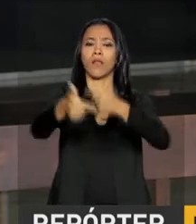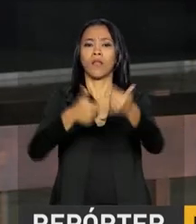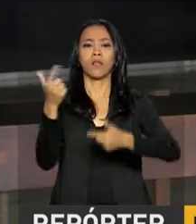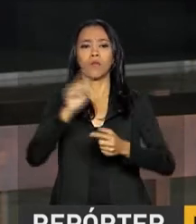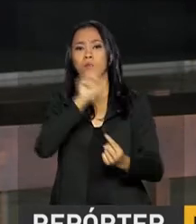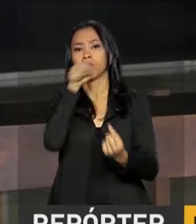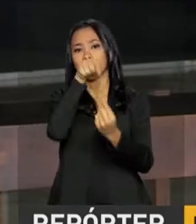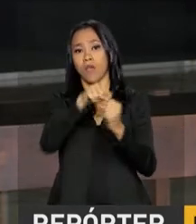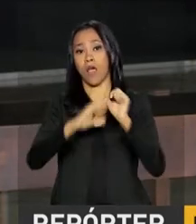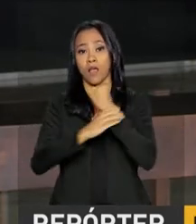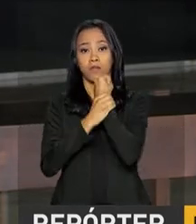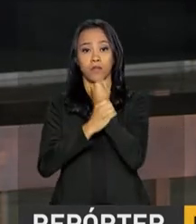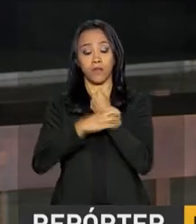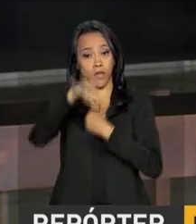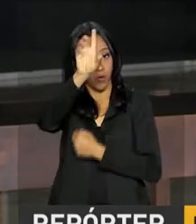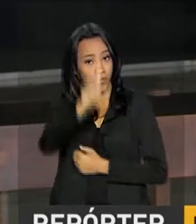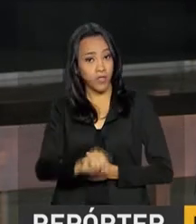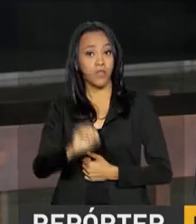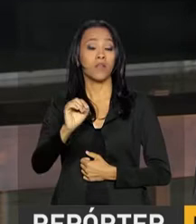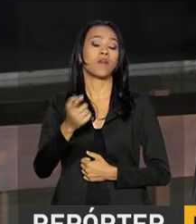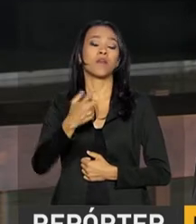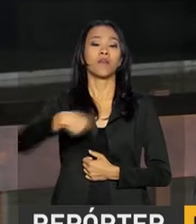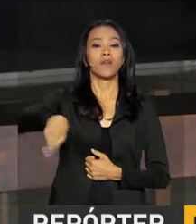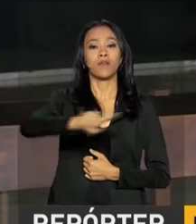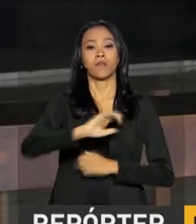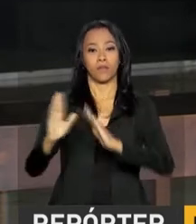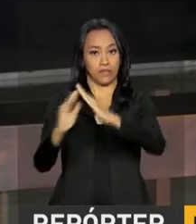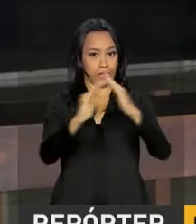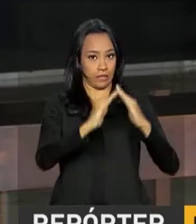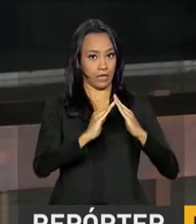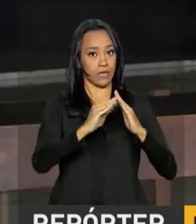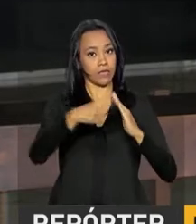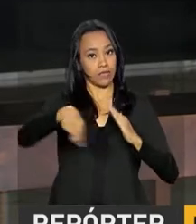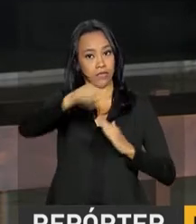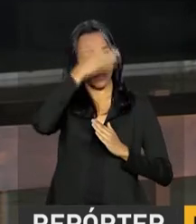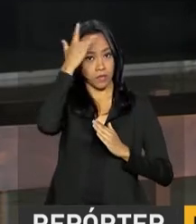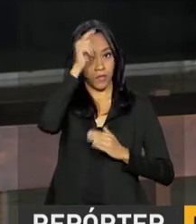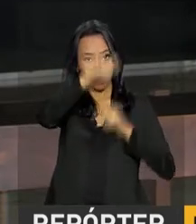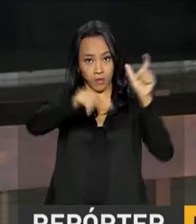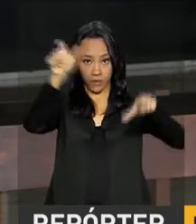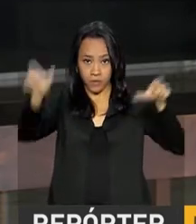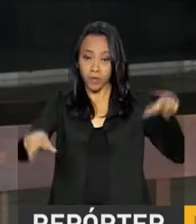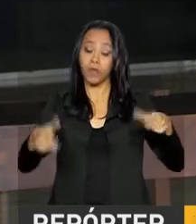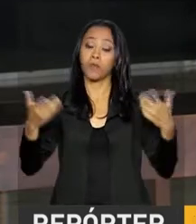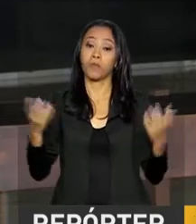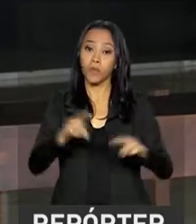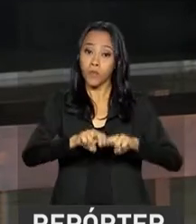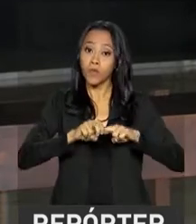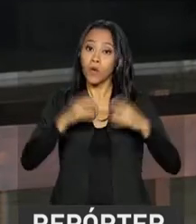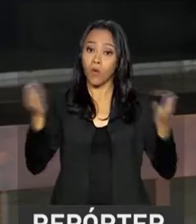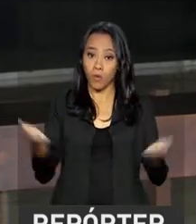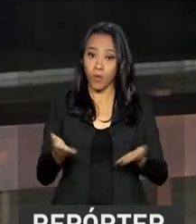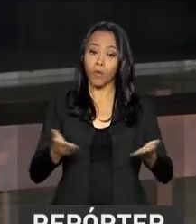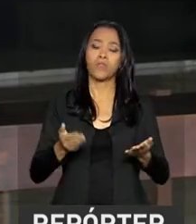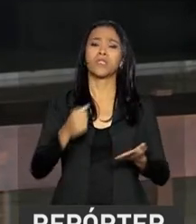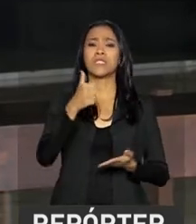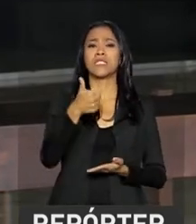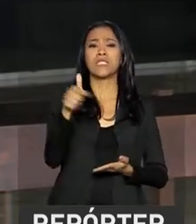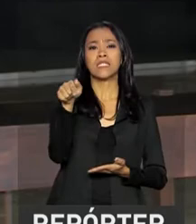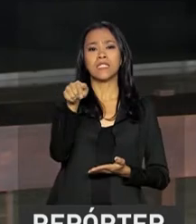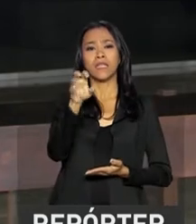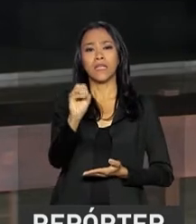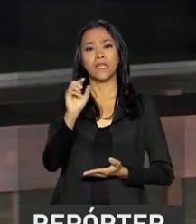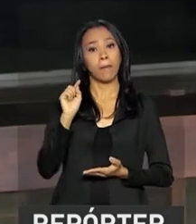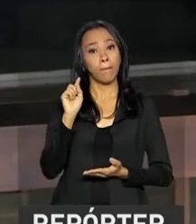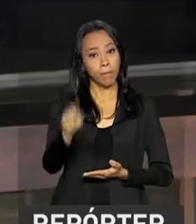à moradia aos cidadãos brasileiros por isso deve retomar este ano 70 mil obras paradas